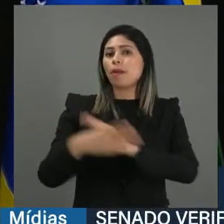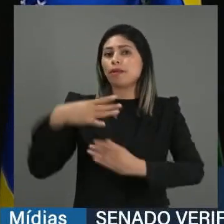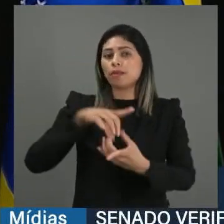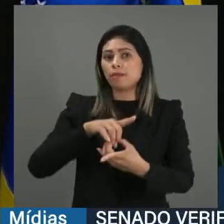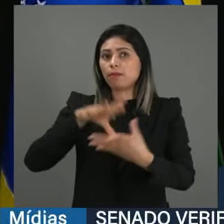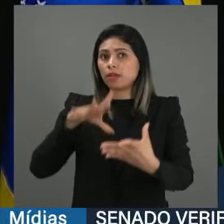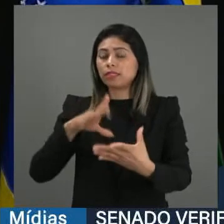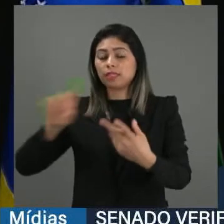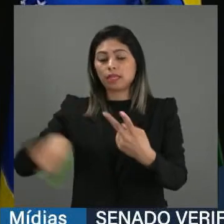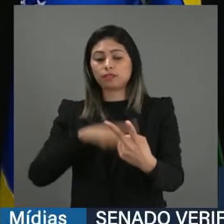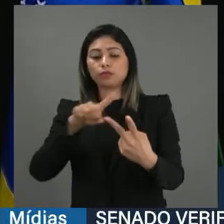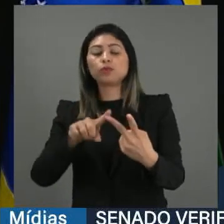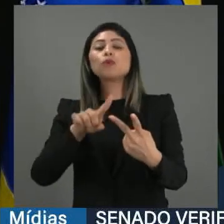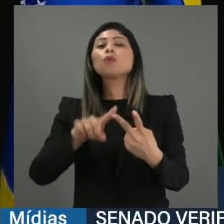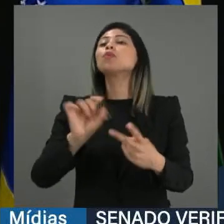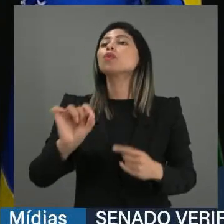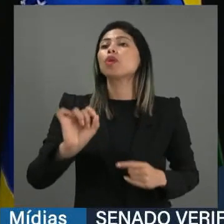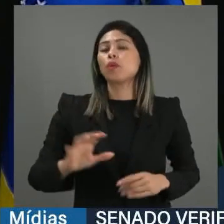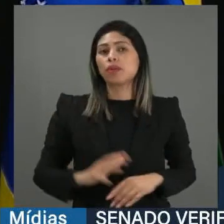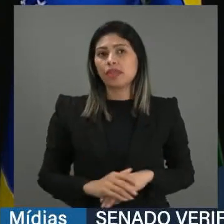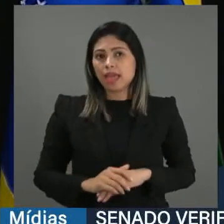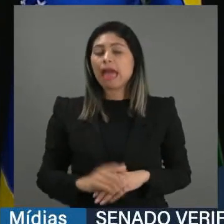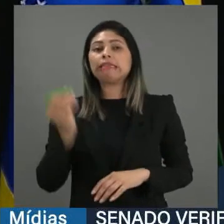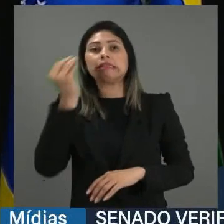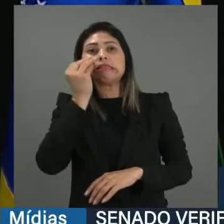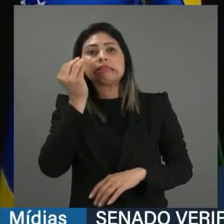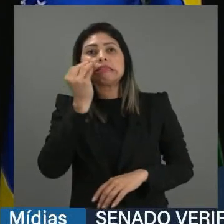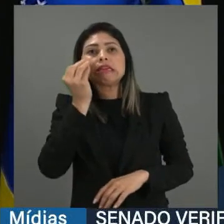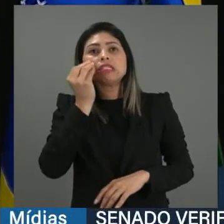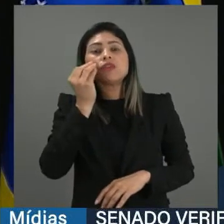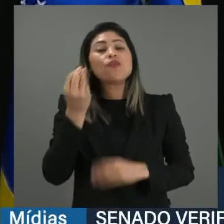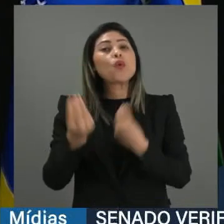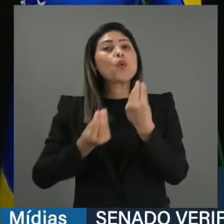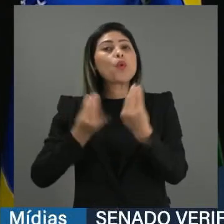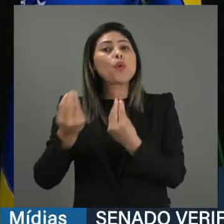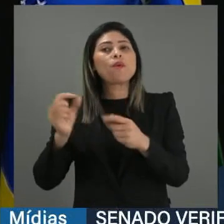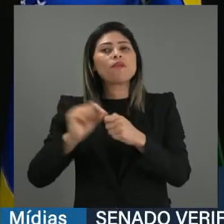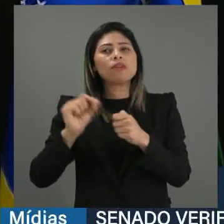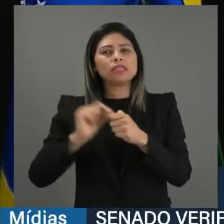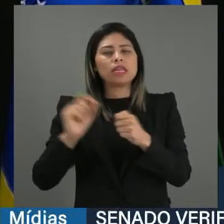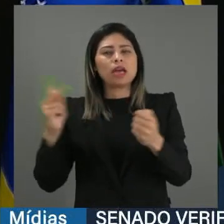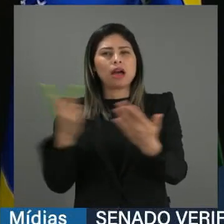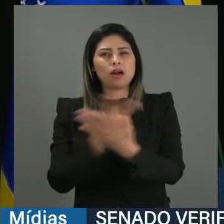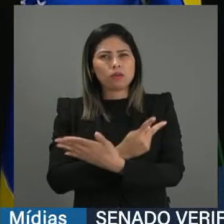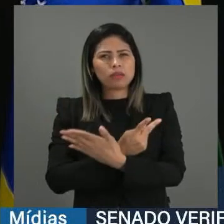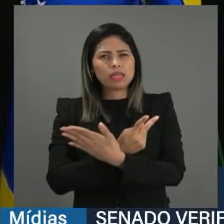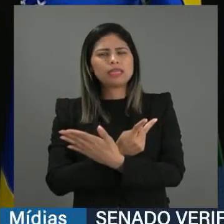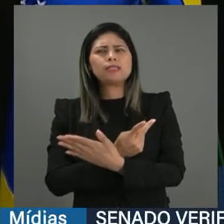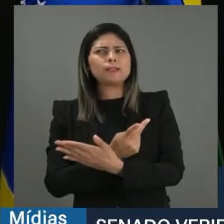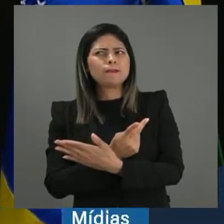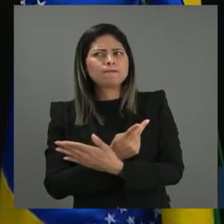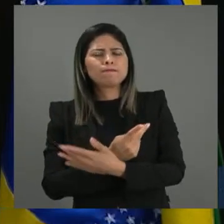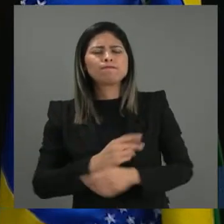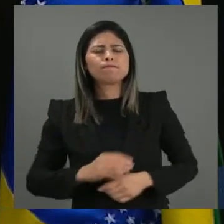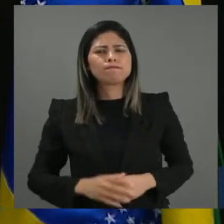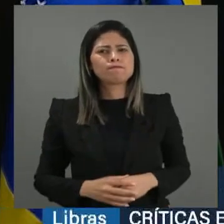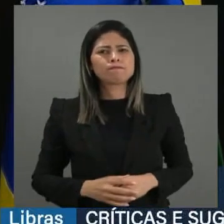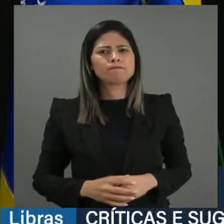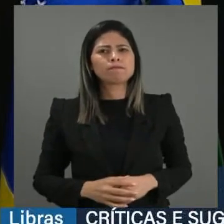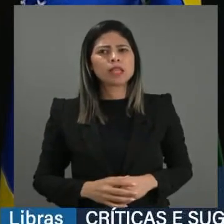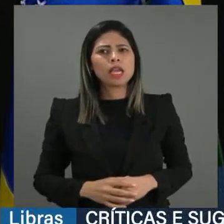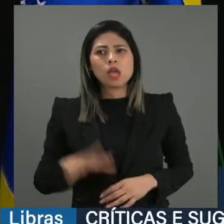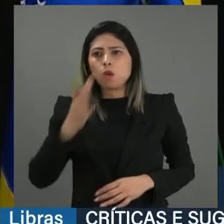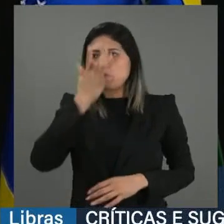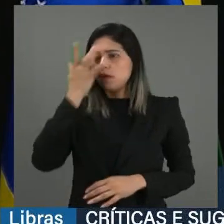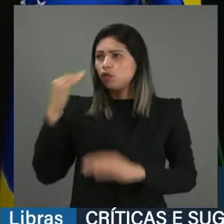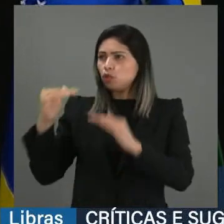A segunda é o favorecimento de condutas abusivas por parte de